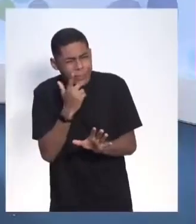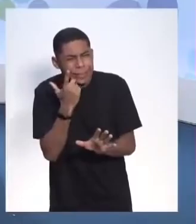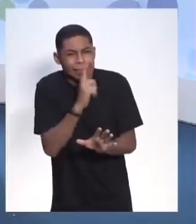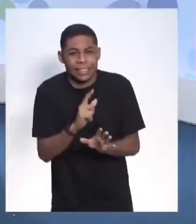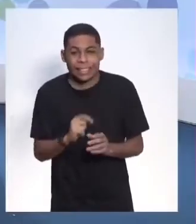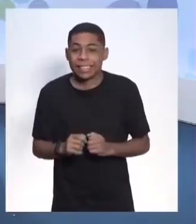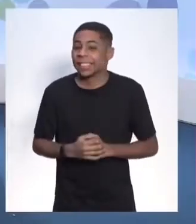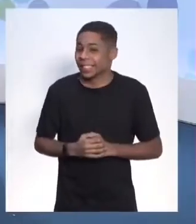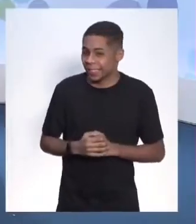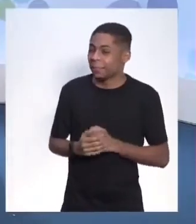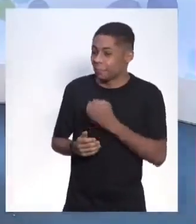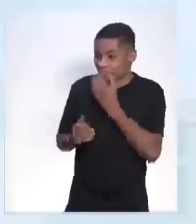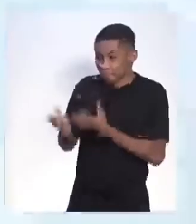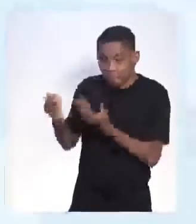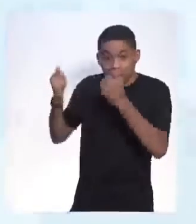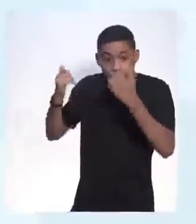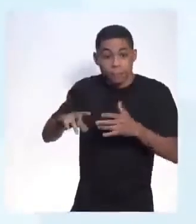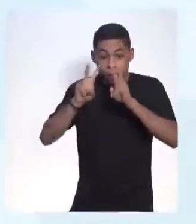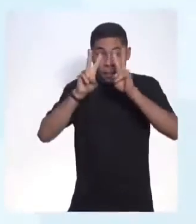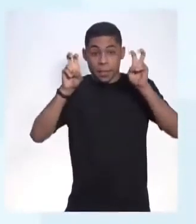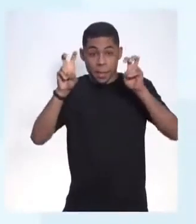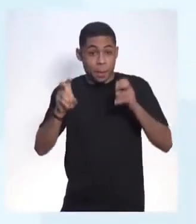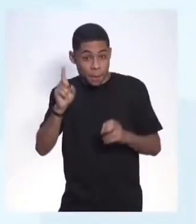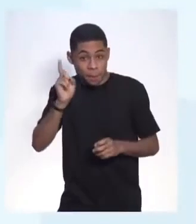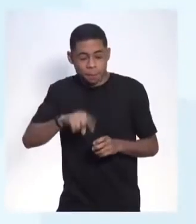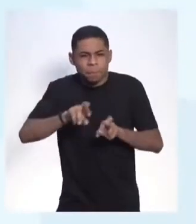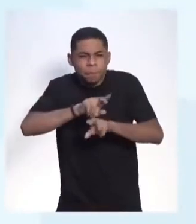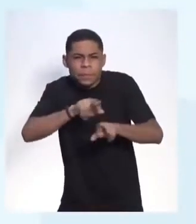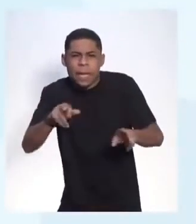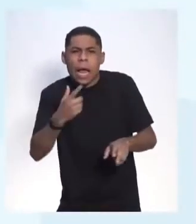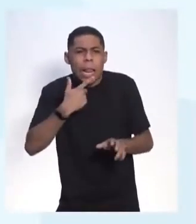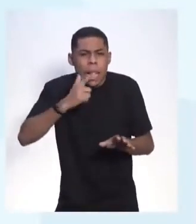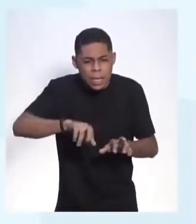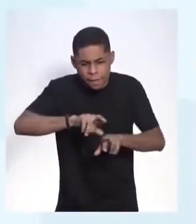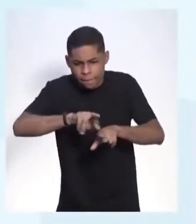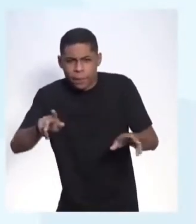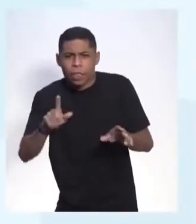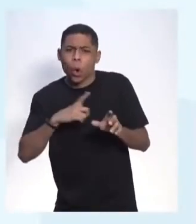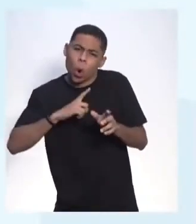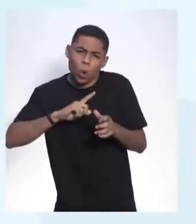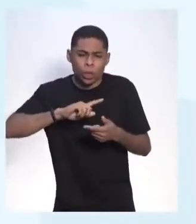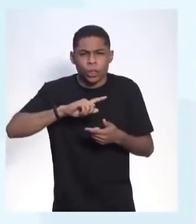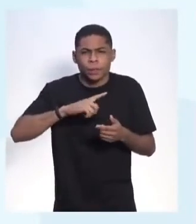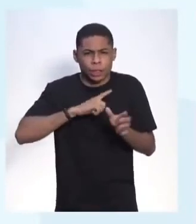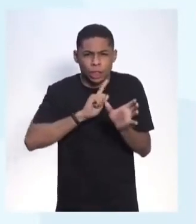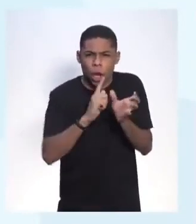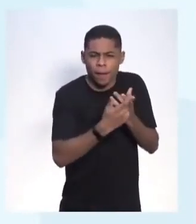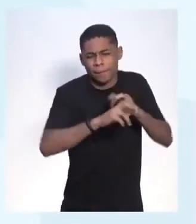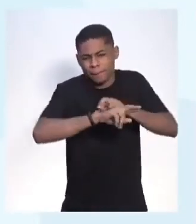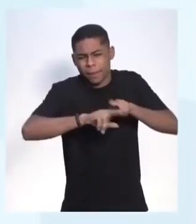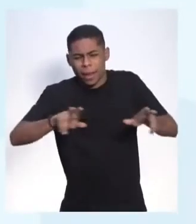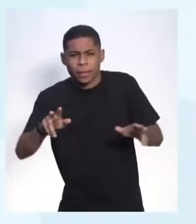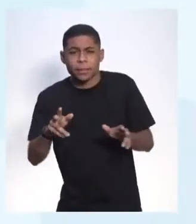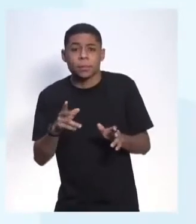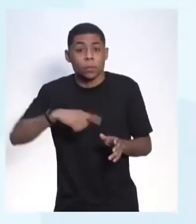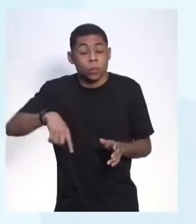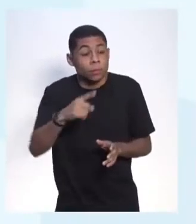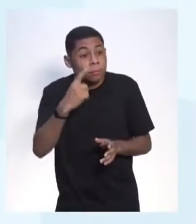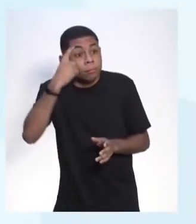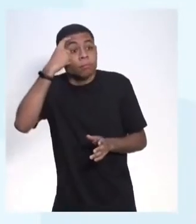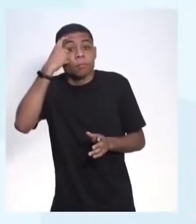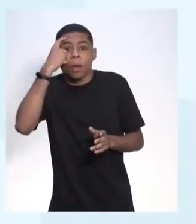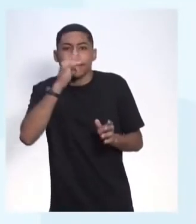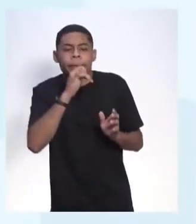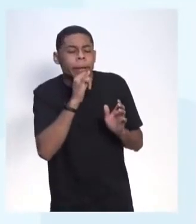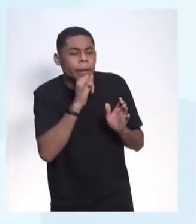gente, Sim, Hércules? o tema da aula é variação linguística regional ou geográfica. As habilidades são reconhecer em textos de